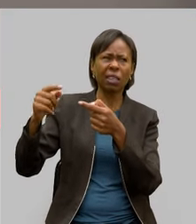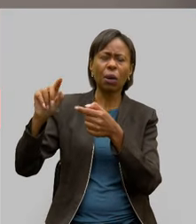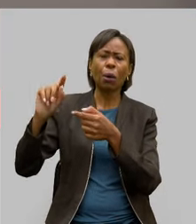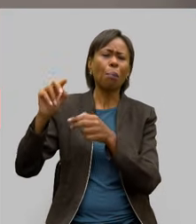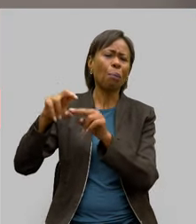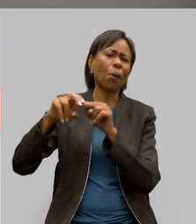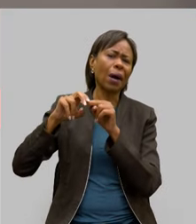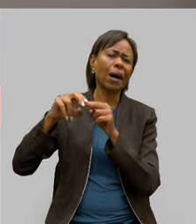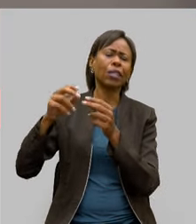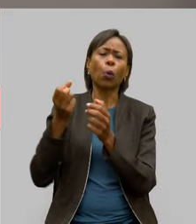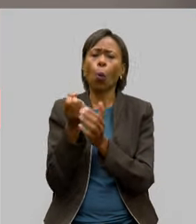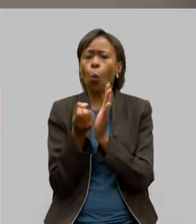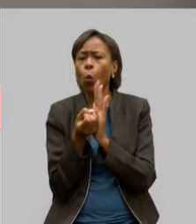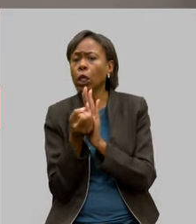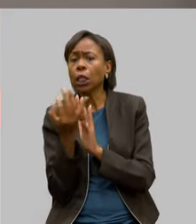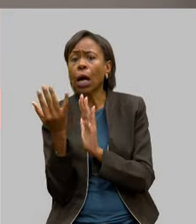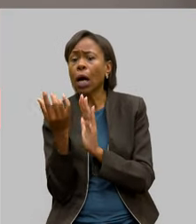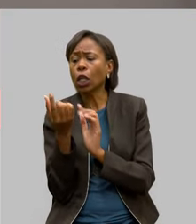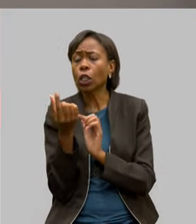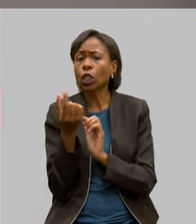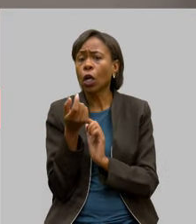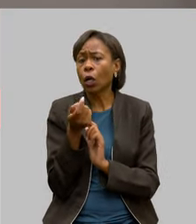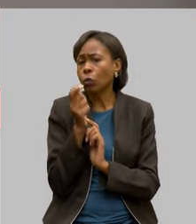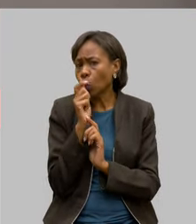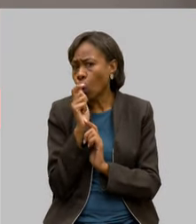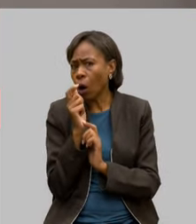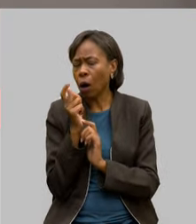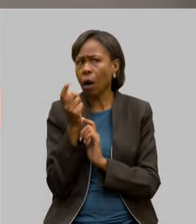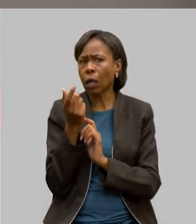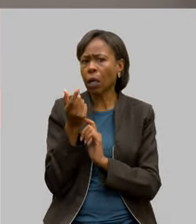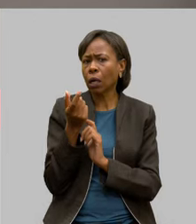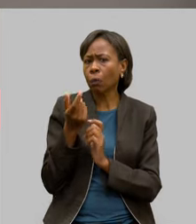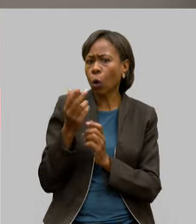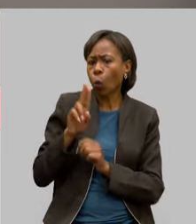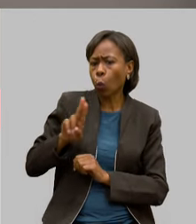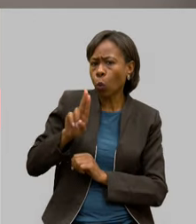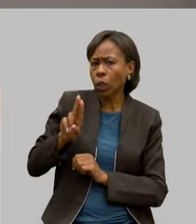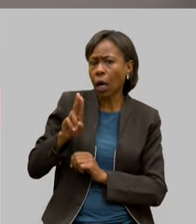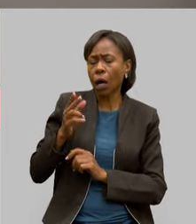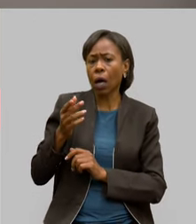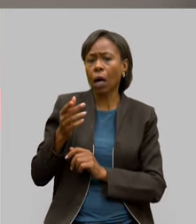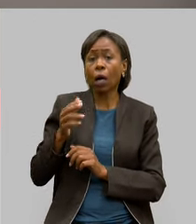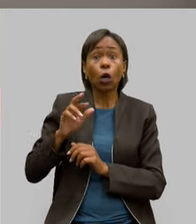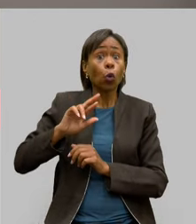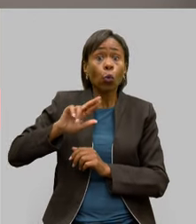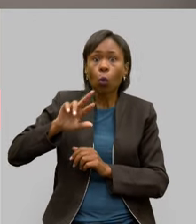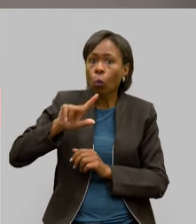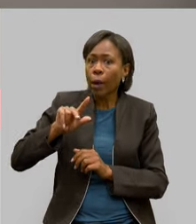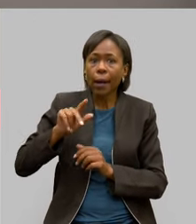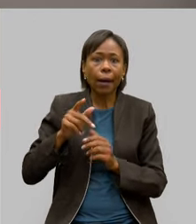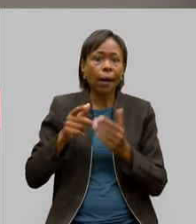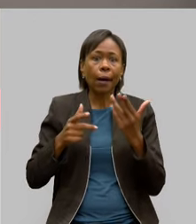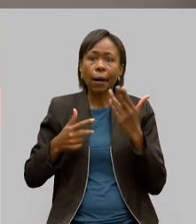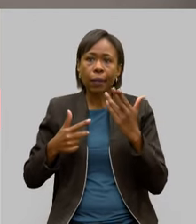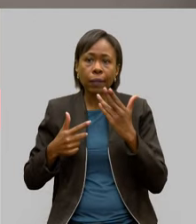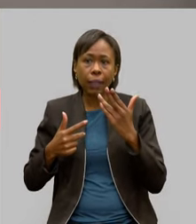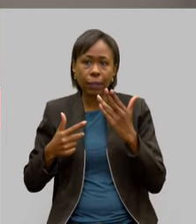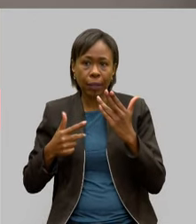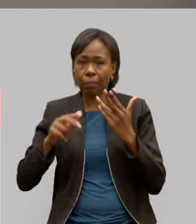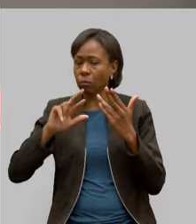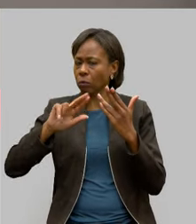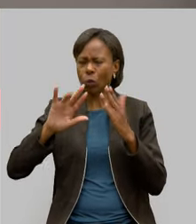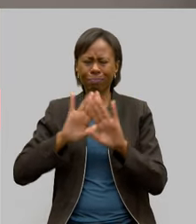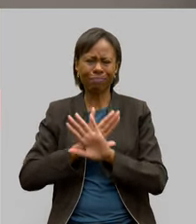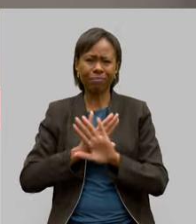porte de quantidade eh não era nem restrita a cannabis e sim estava-se falando de